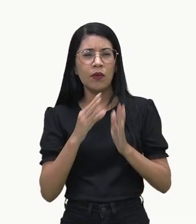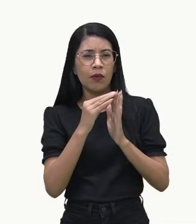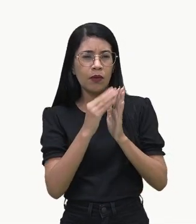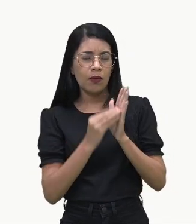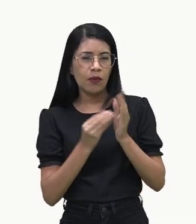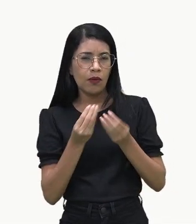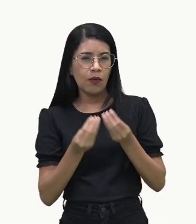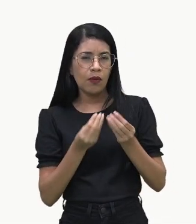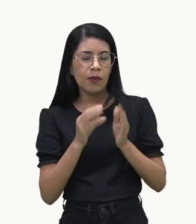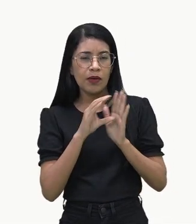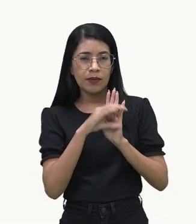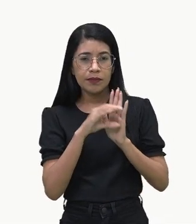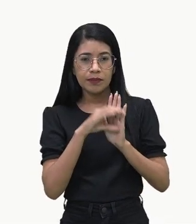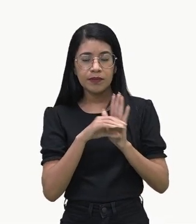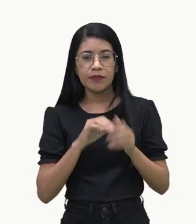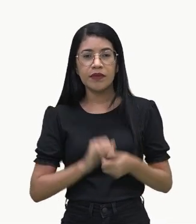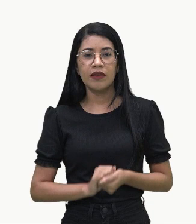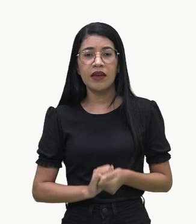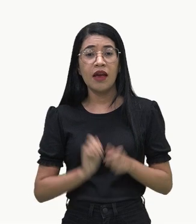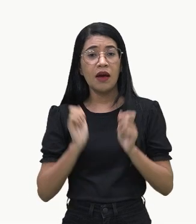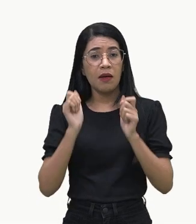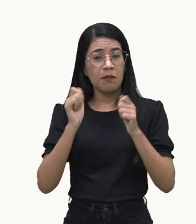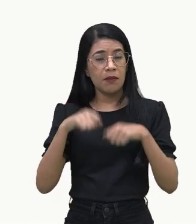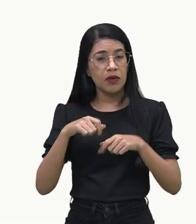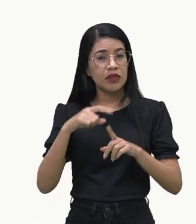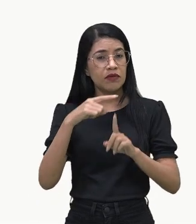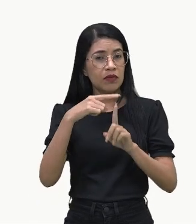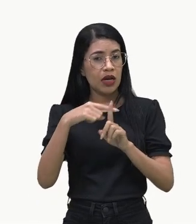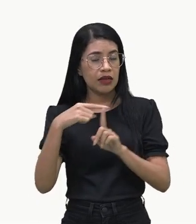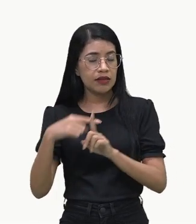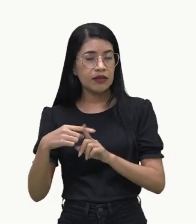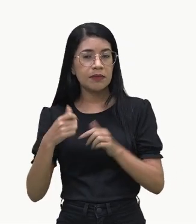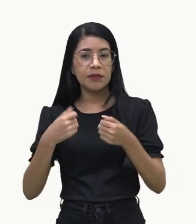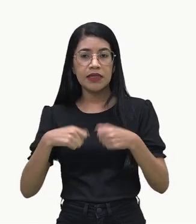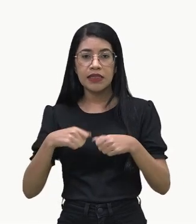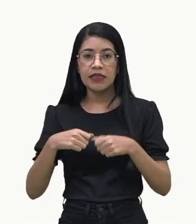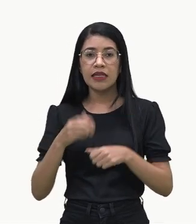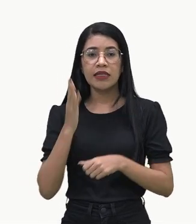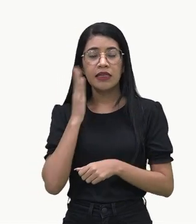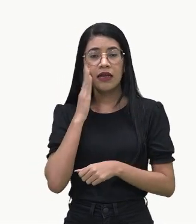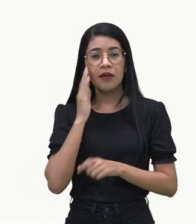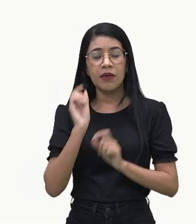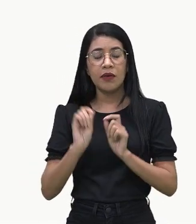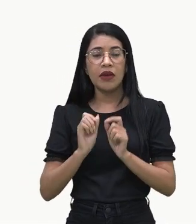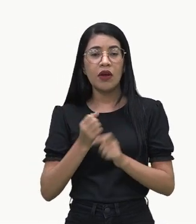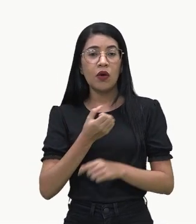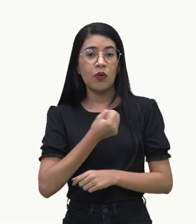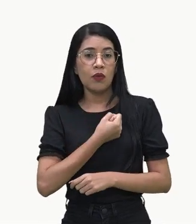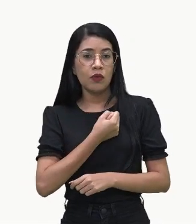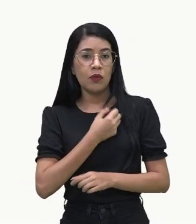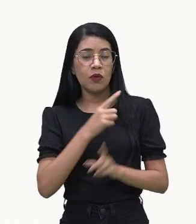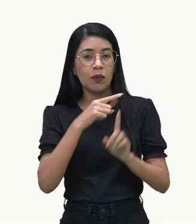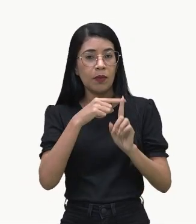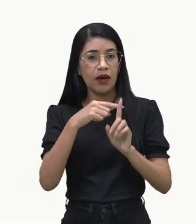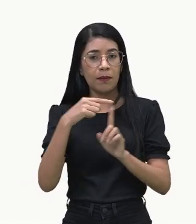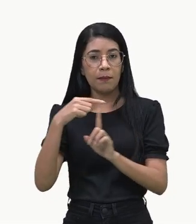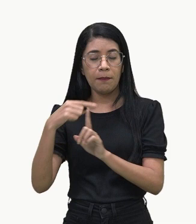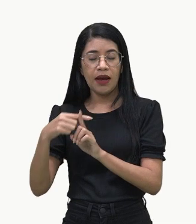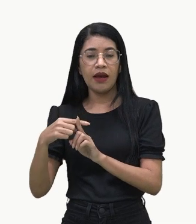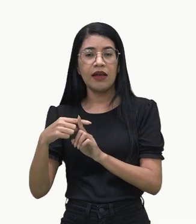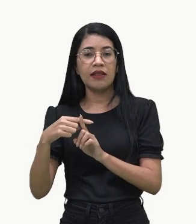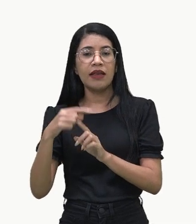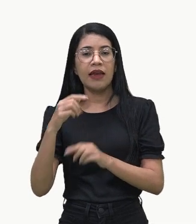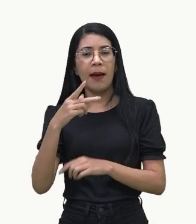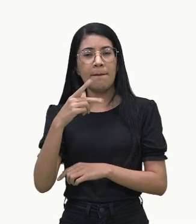você, diz: para fazermos qualquer adição, devemos saber que os números somados são chamados de